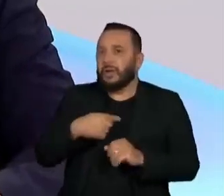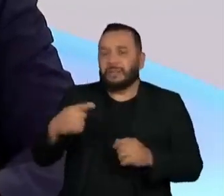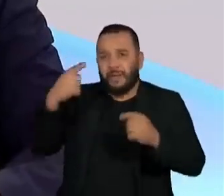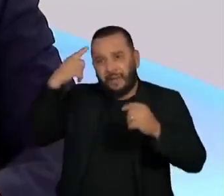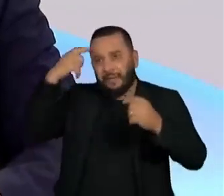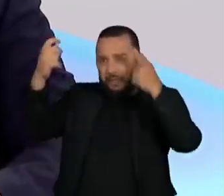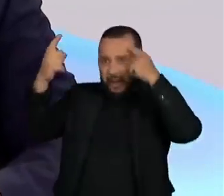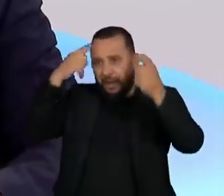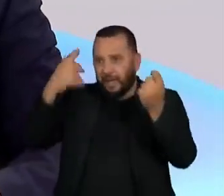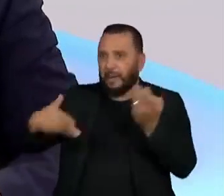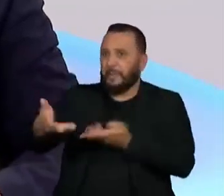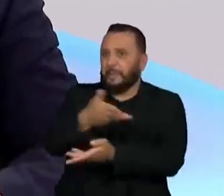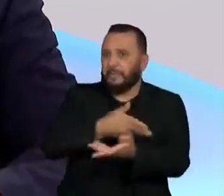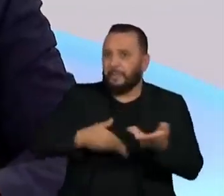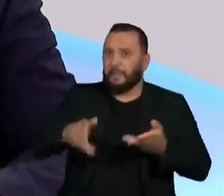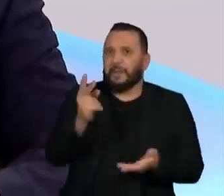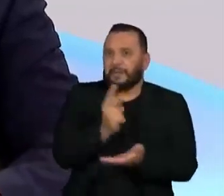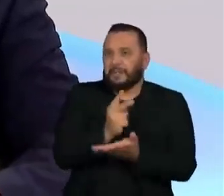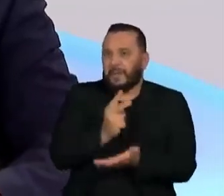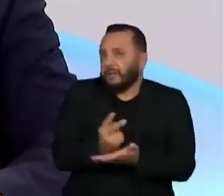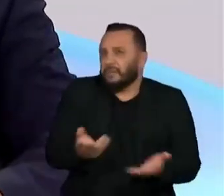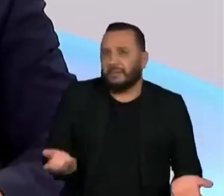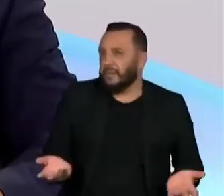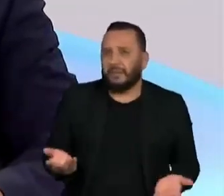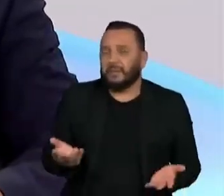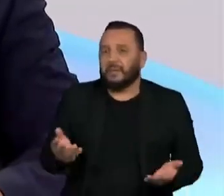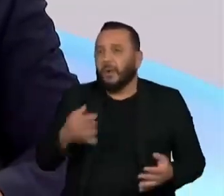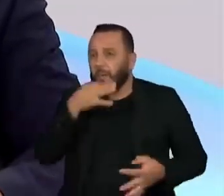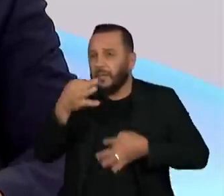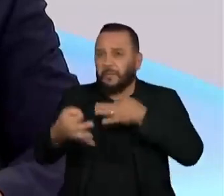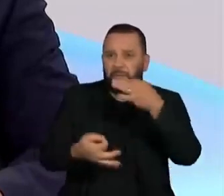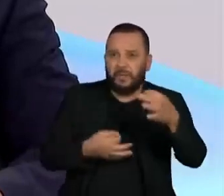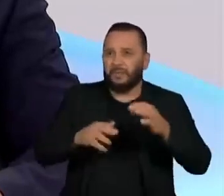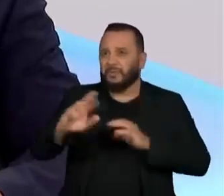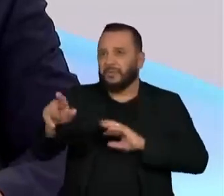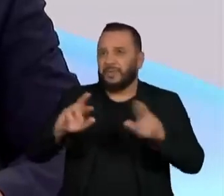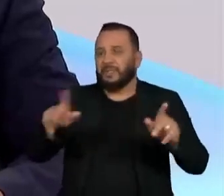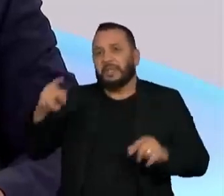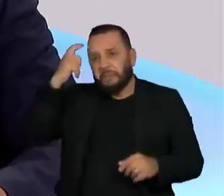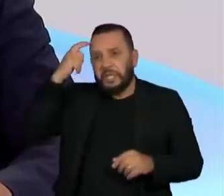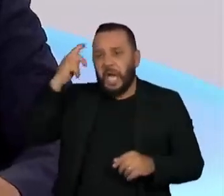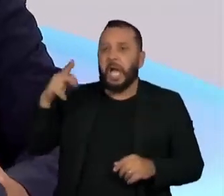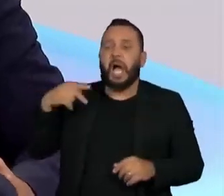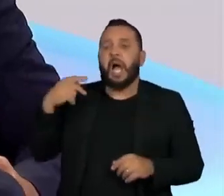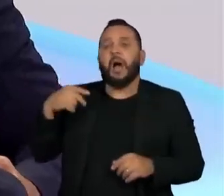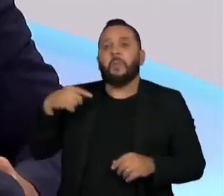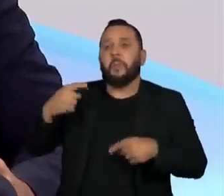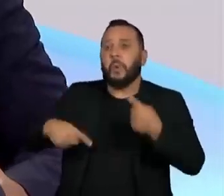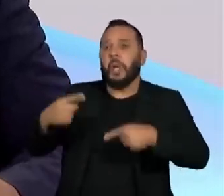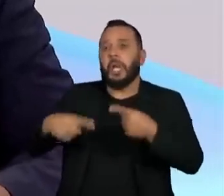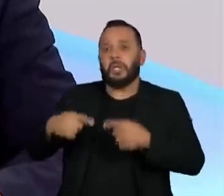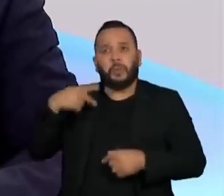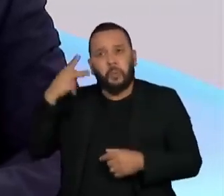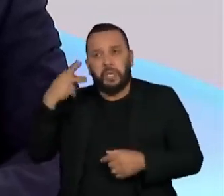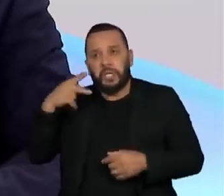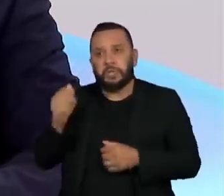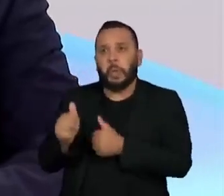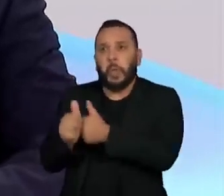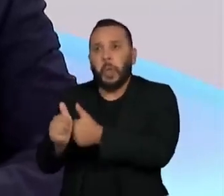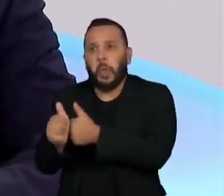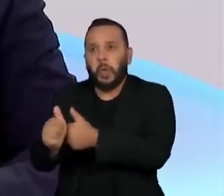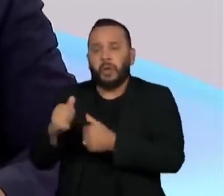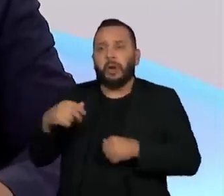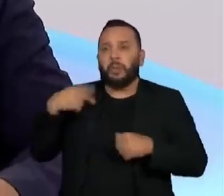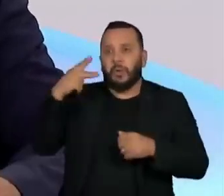ideias nunca procurou nada em termos de colocação política acho que isso é muito importante eu nunca